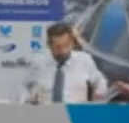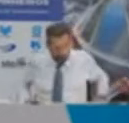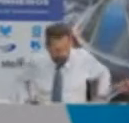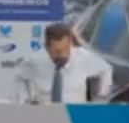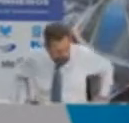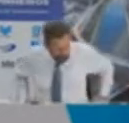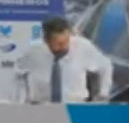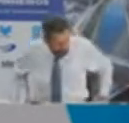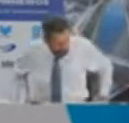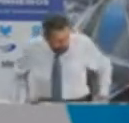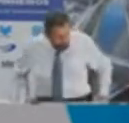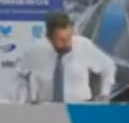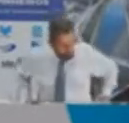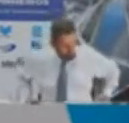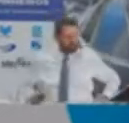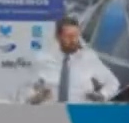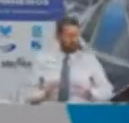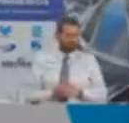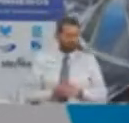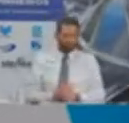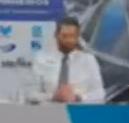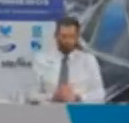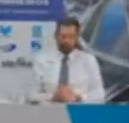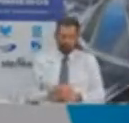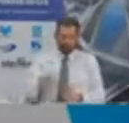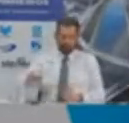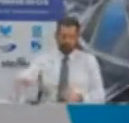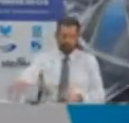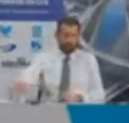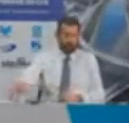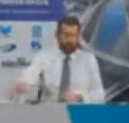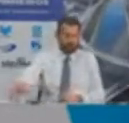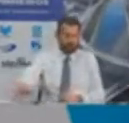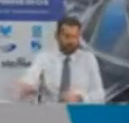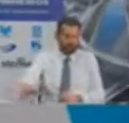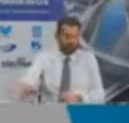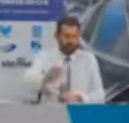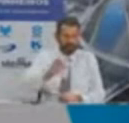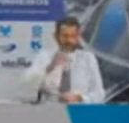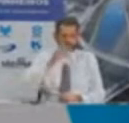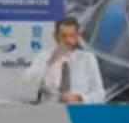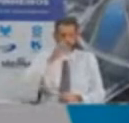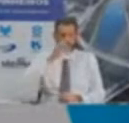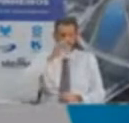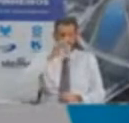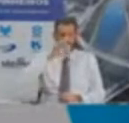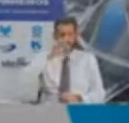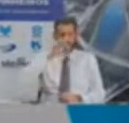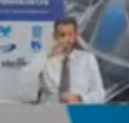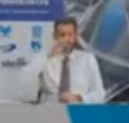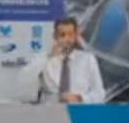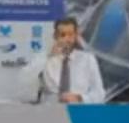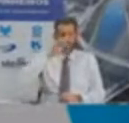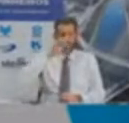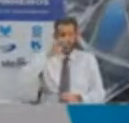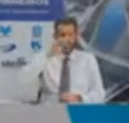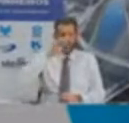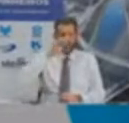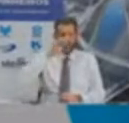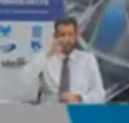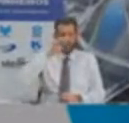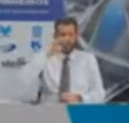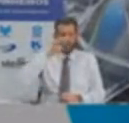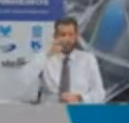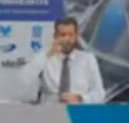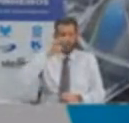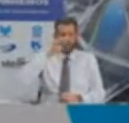É enxugar gelo. Eu ando o Brasil inteiro, eu discuto isso no Brasil inteiro. E hoje, graças a Deus,